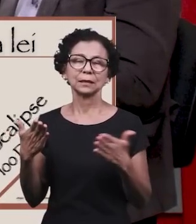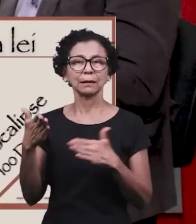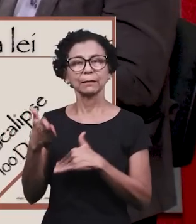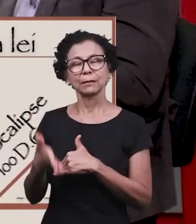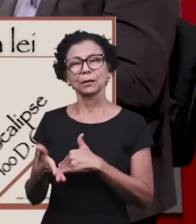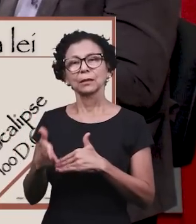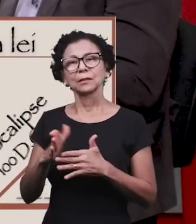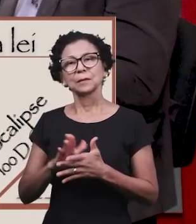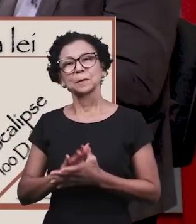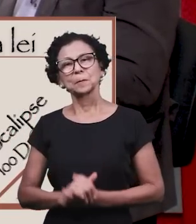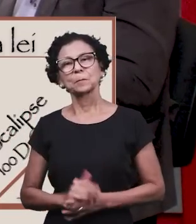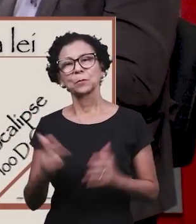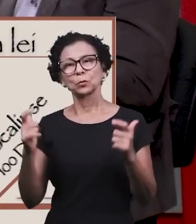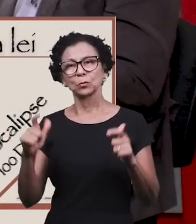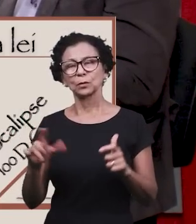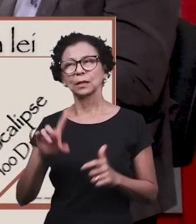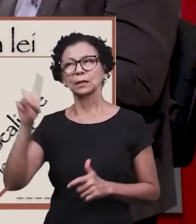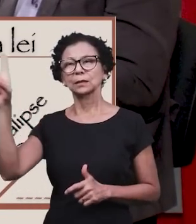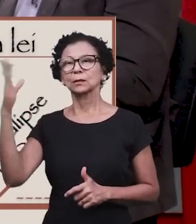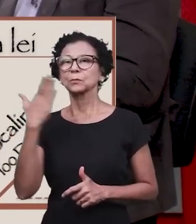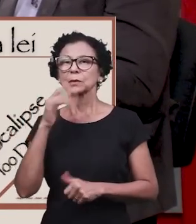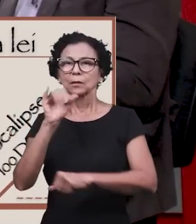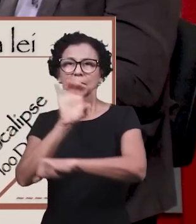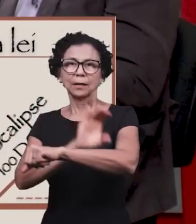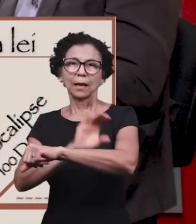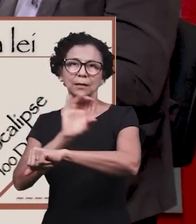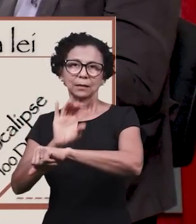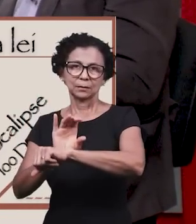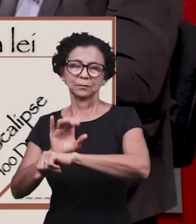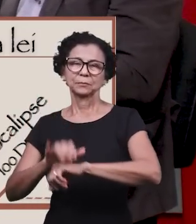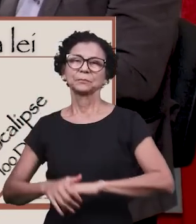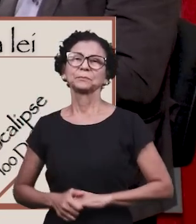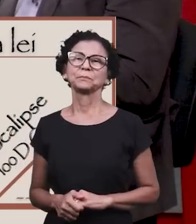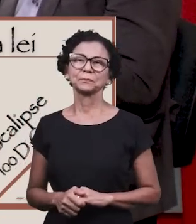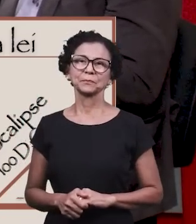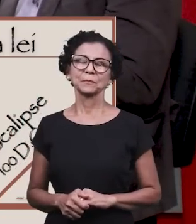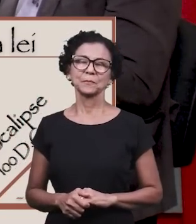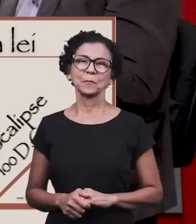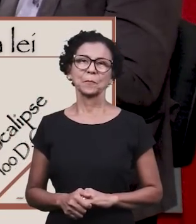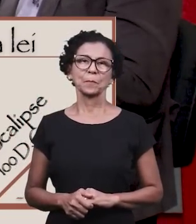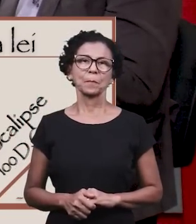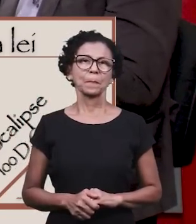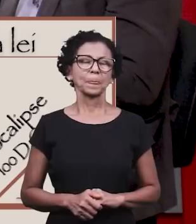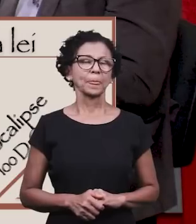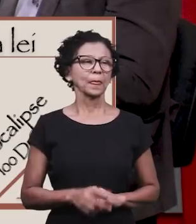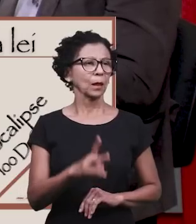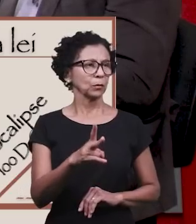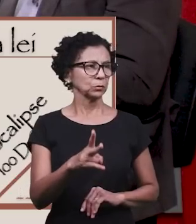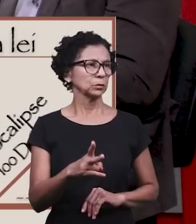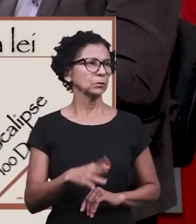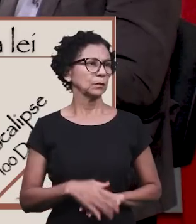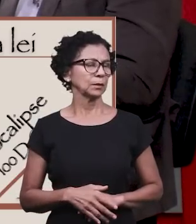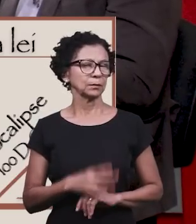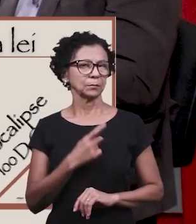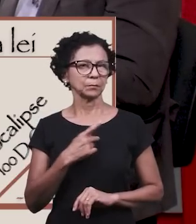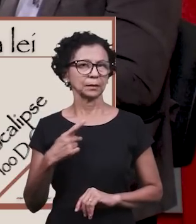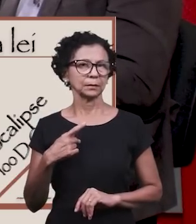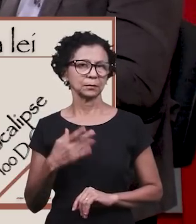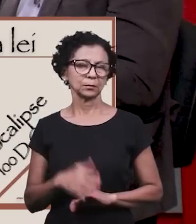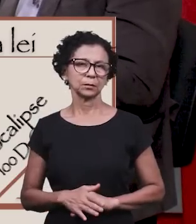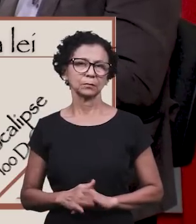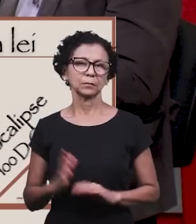uma coisa interessante nos bastidores, que não vai ter pressa. Nós vamos caminhar pela